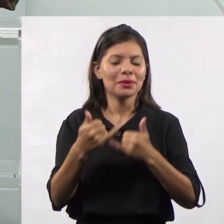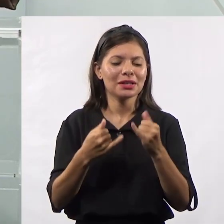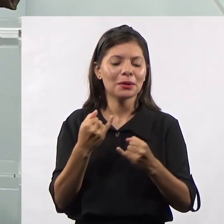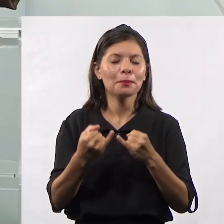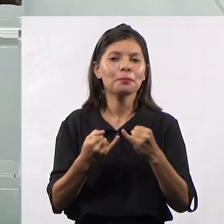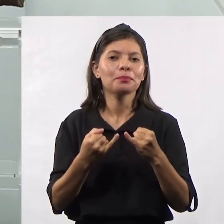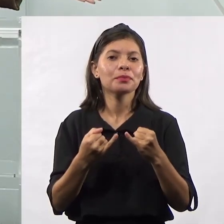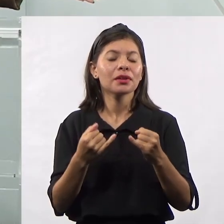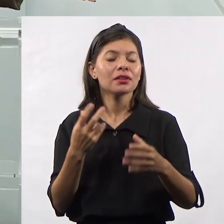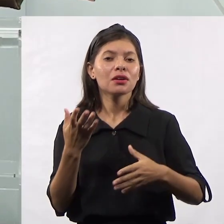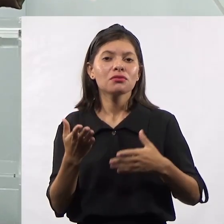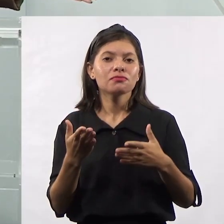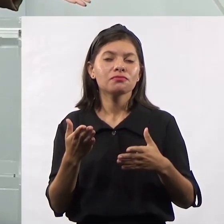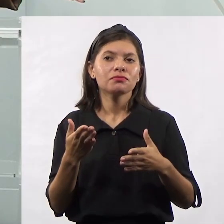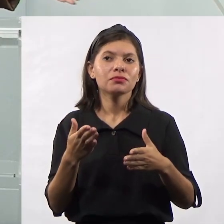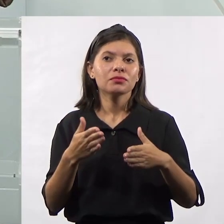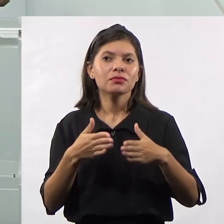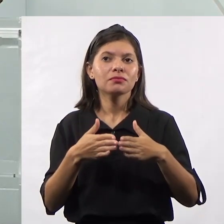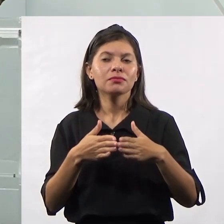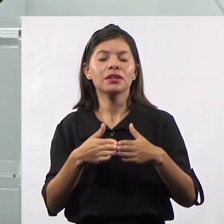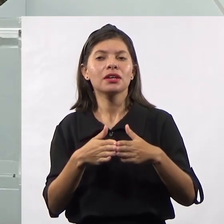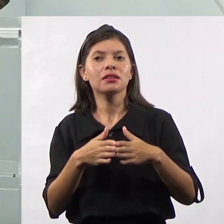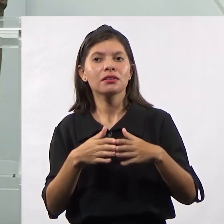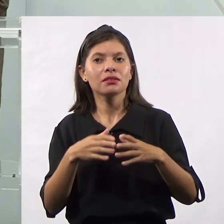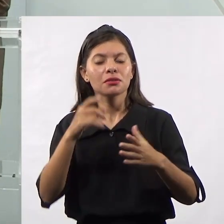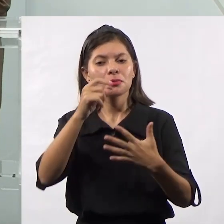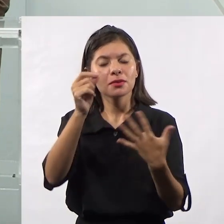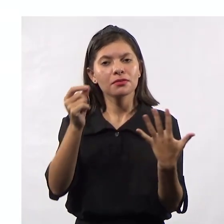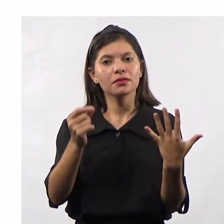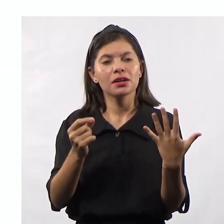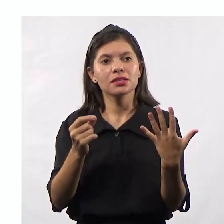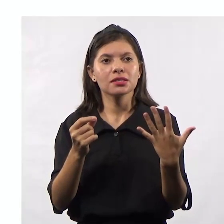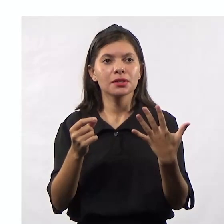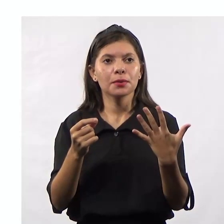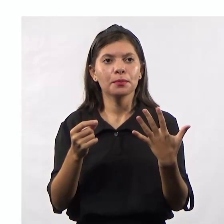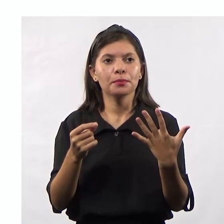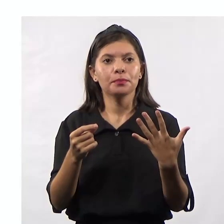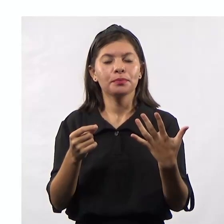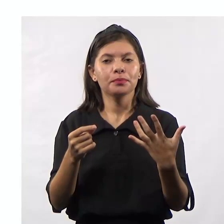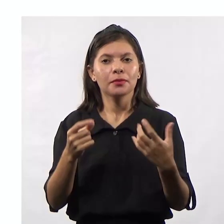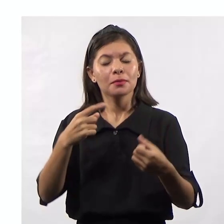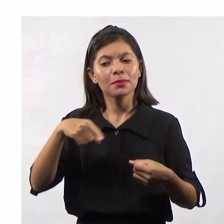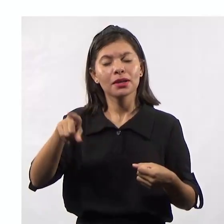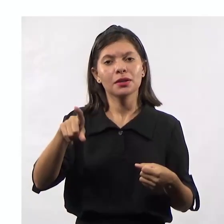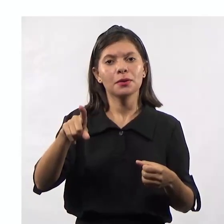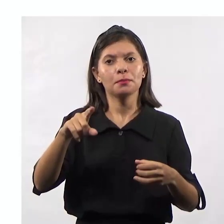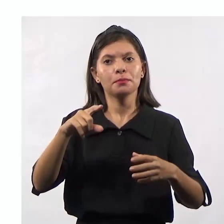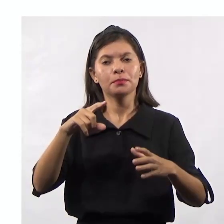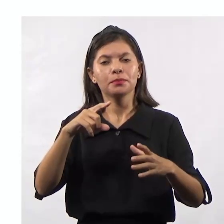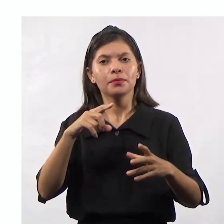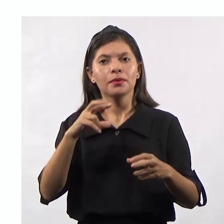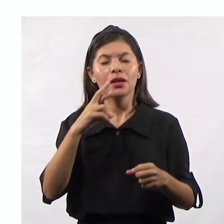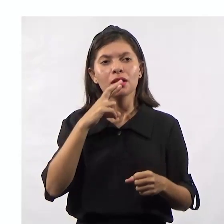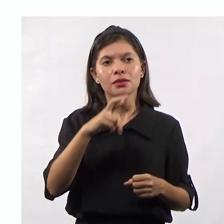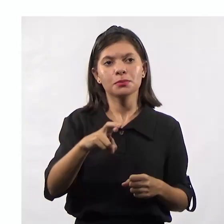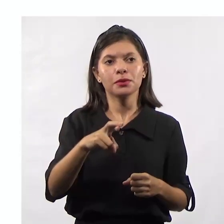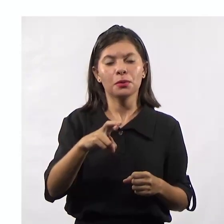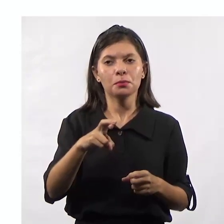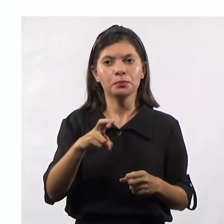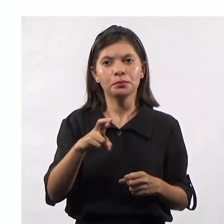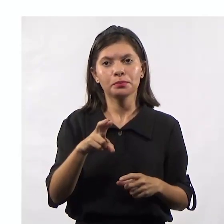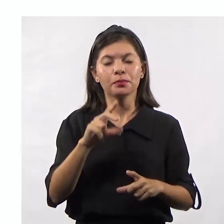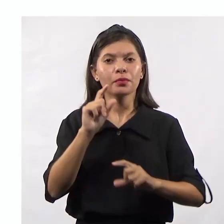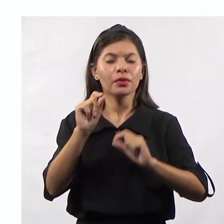que ele faz? Recorre, né? Então pode ter aí uma fase recursal. Olha aí. As fases recursal e